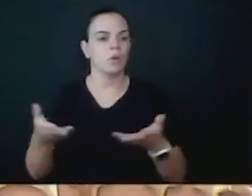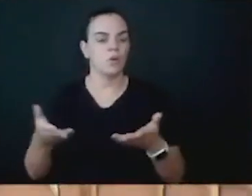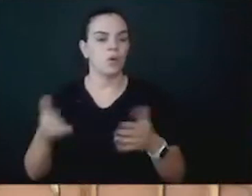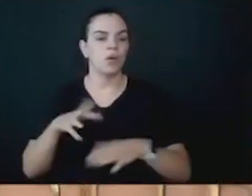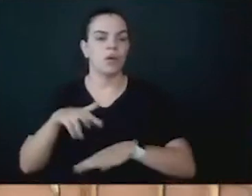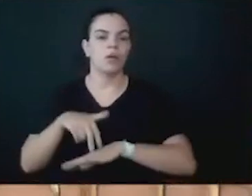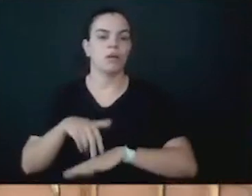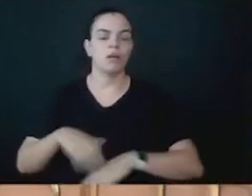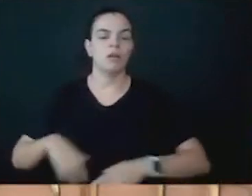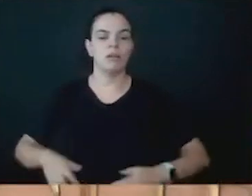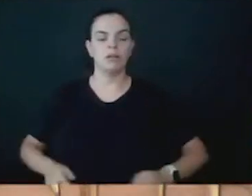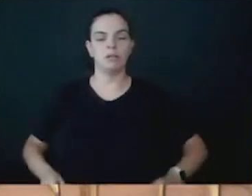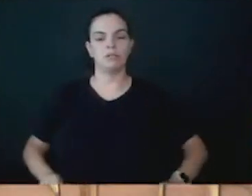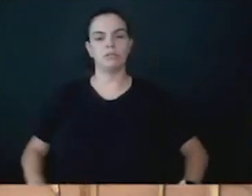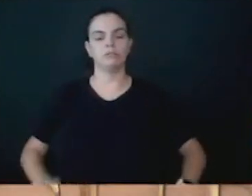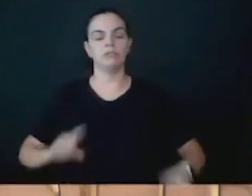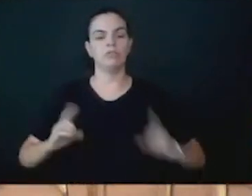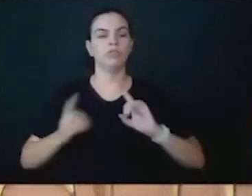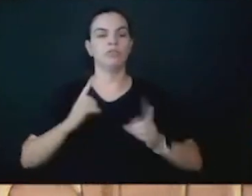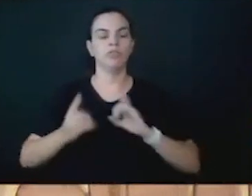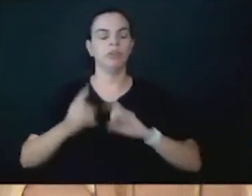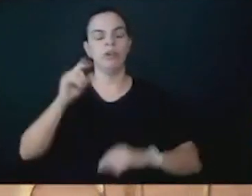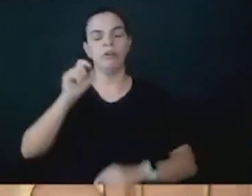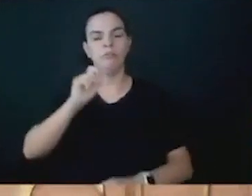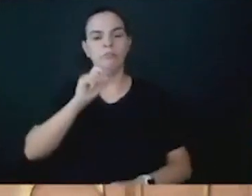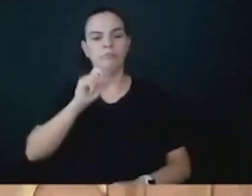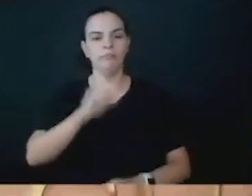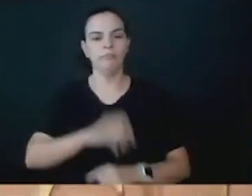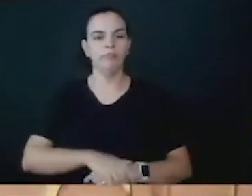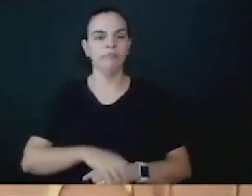estabelecida para que os vereadores, as vereadoras se